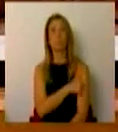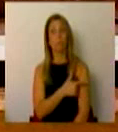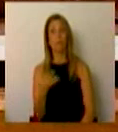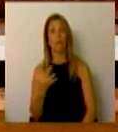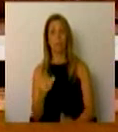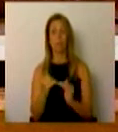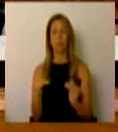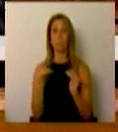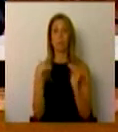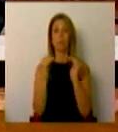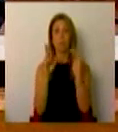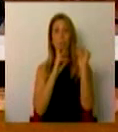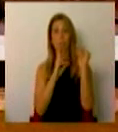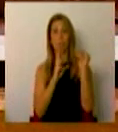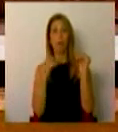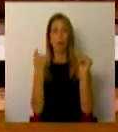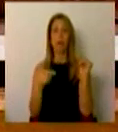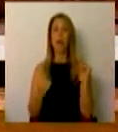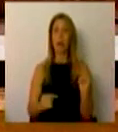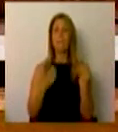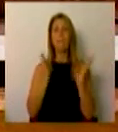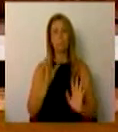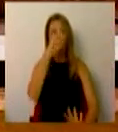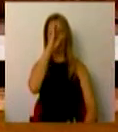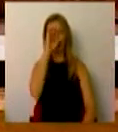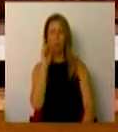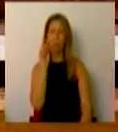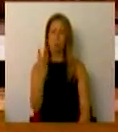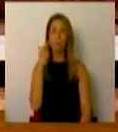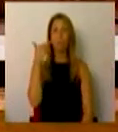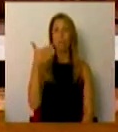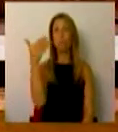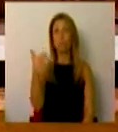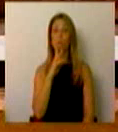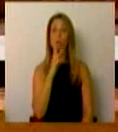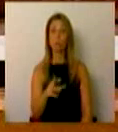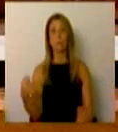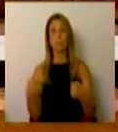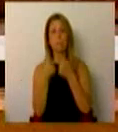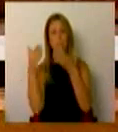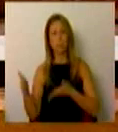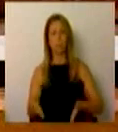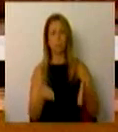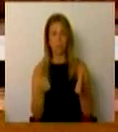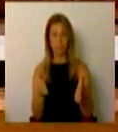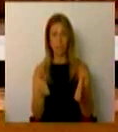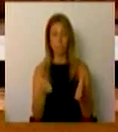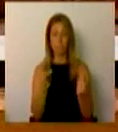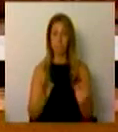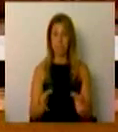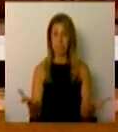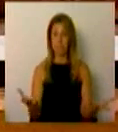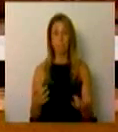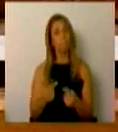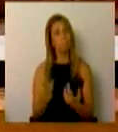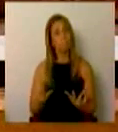etapa, temos de olhar com antecipação para o futuro, respondendo a desafios estratégicos. É o que o Governo faz, por